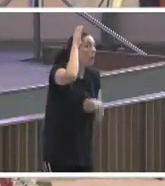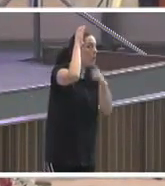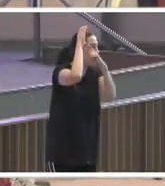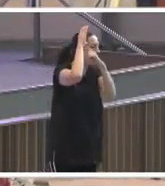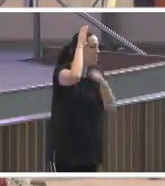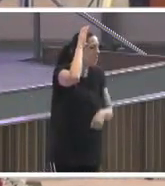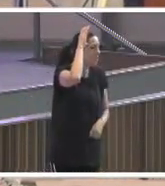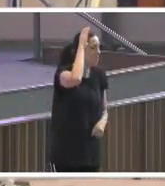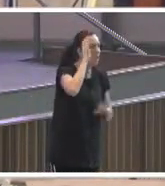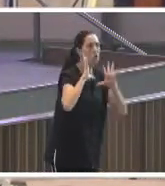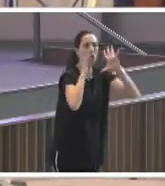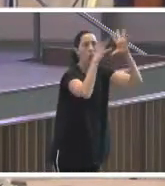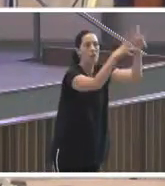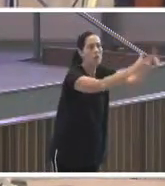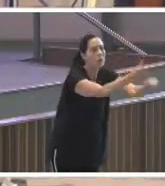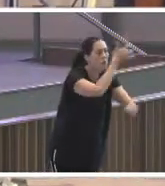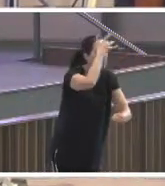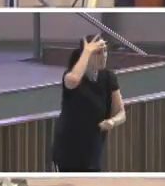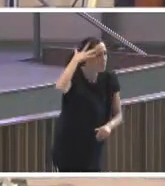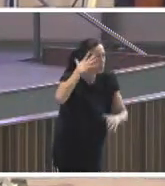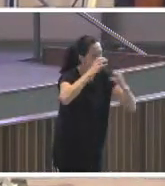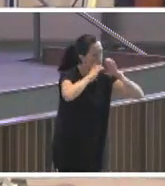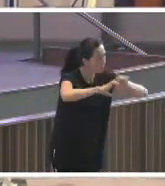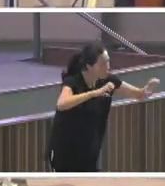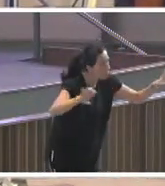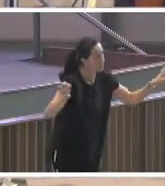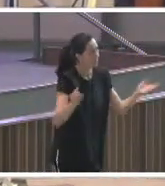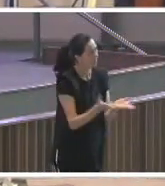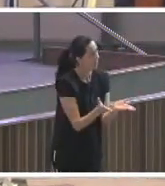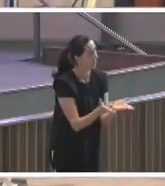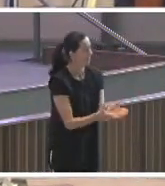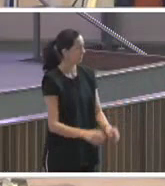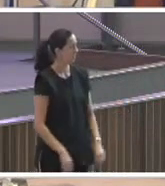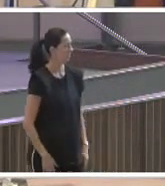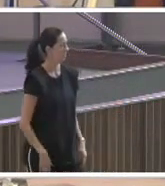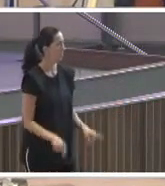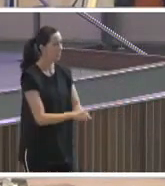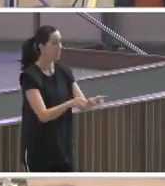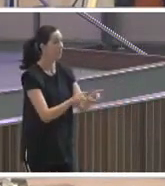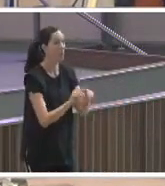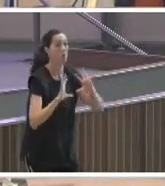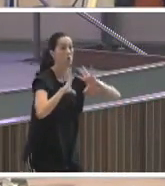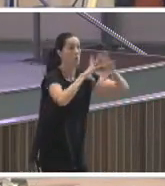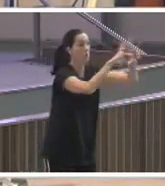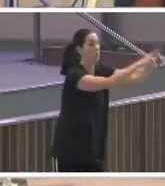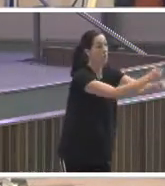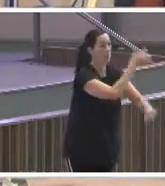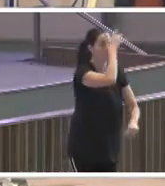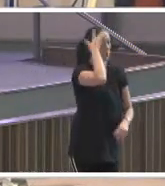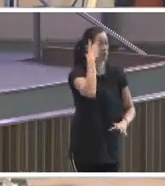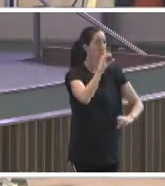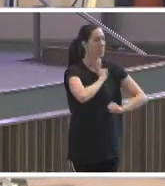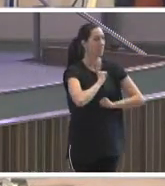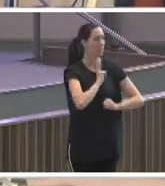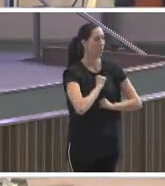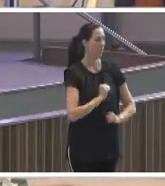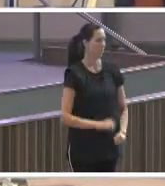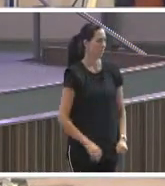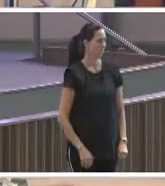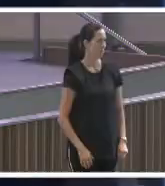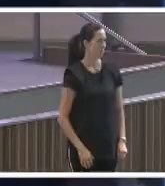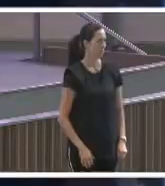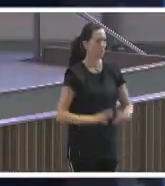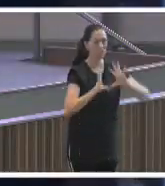sacerdócio universal de todos os crentes. Todos nós, quando recebemos Jesus como Senhor e